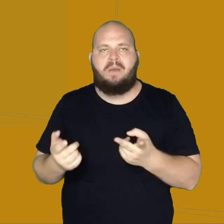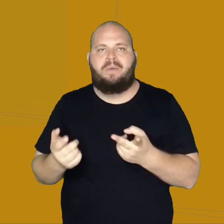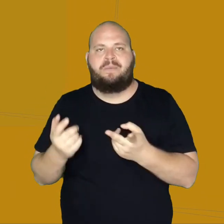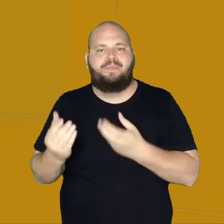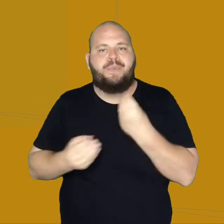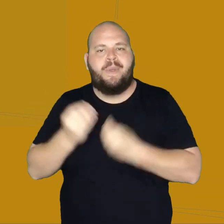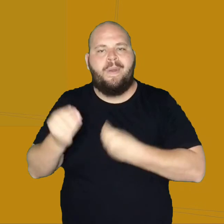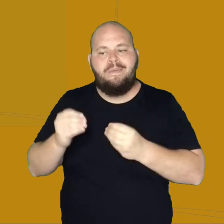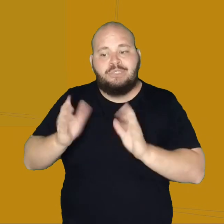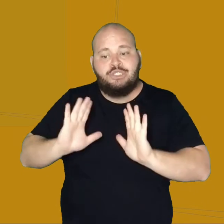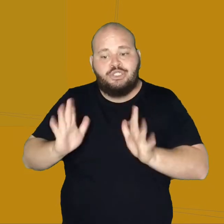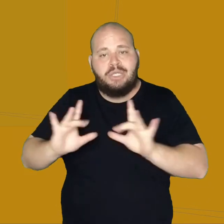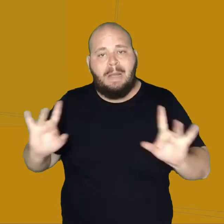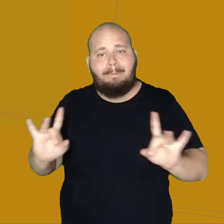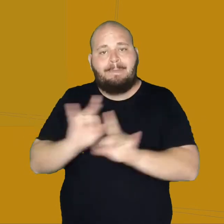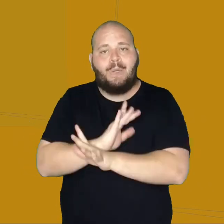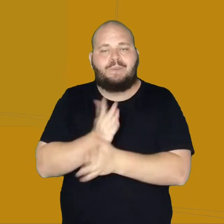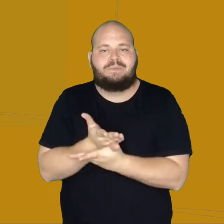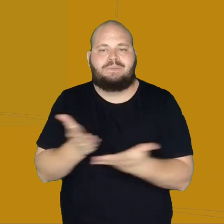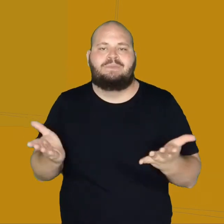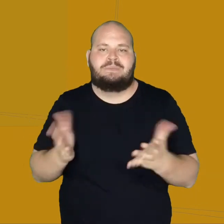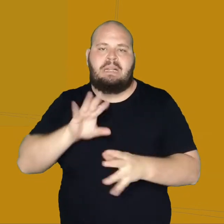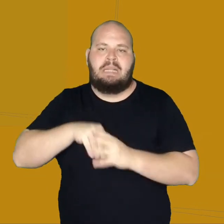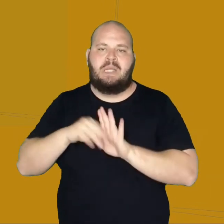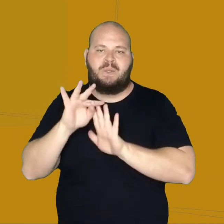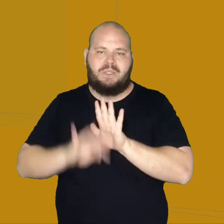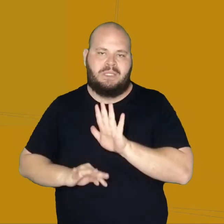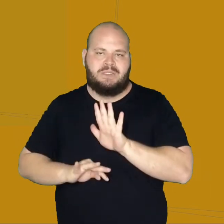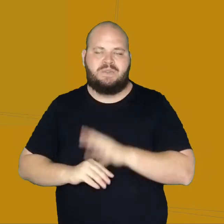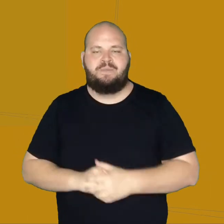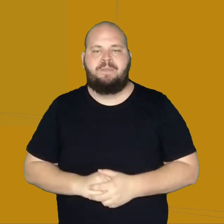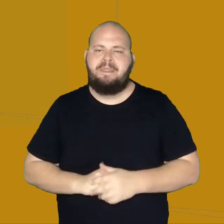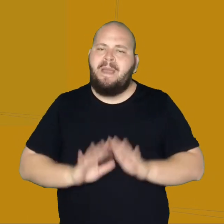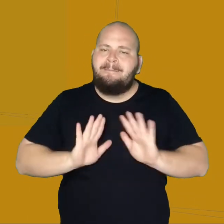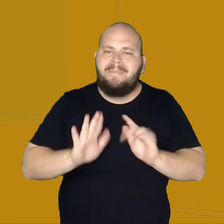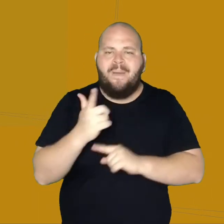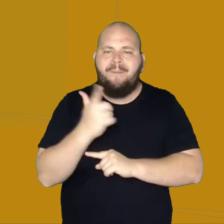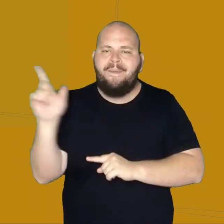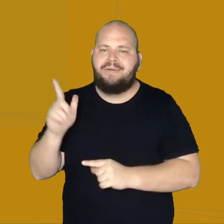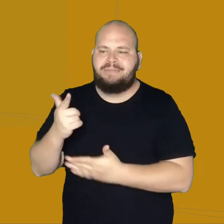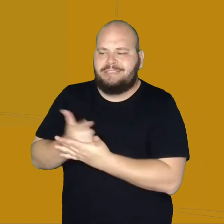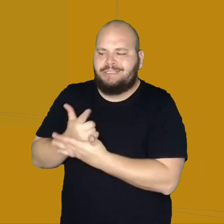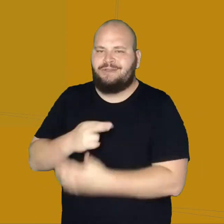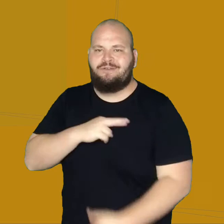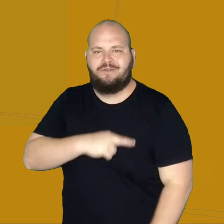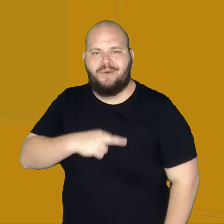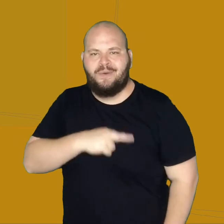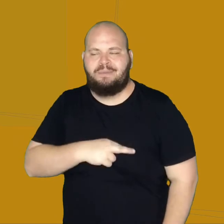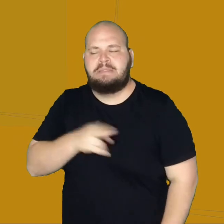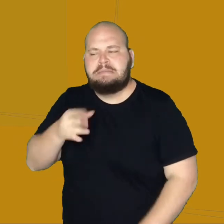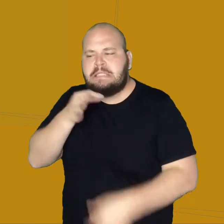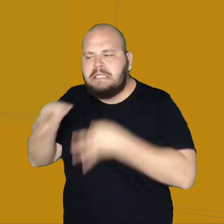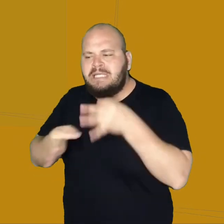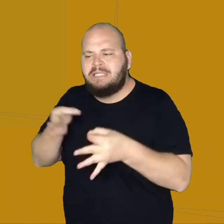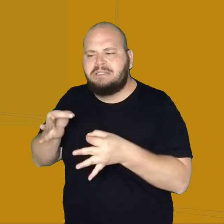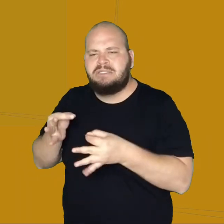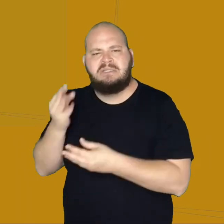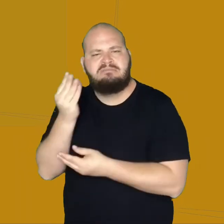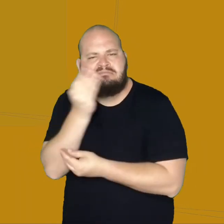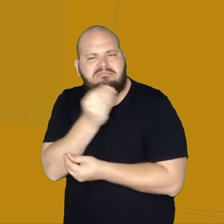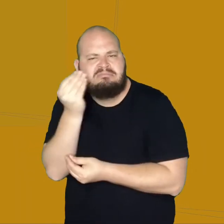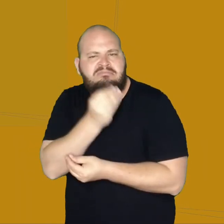e Memórias Póstumas de Brás Cubas foi publicado de março a dezembro de 1880 como folhetim na Revista